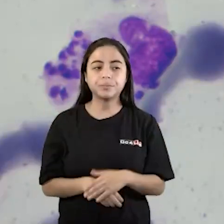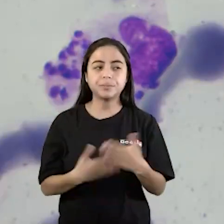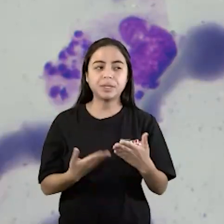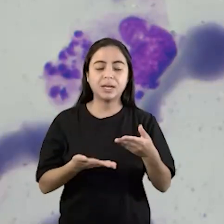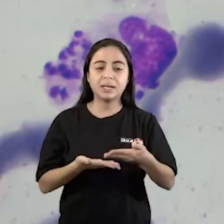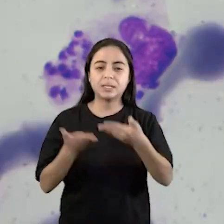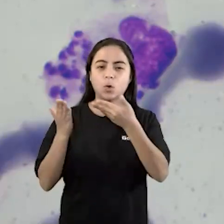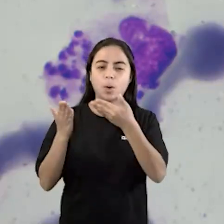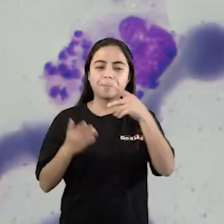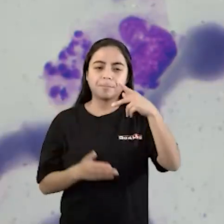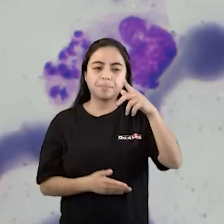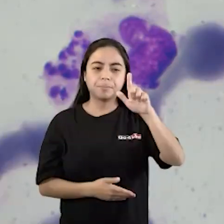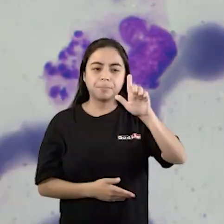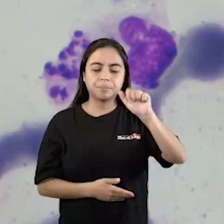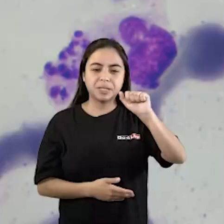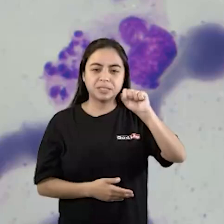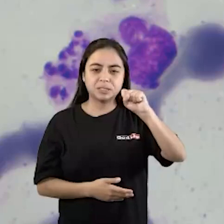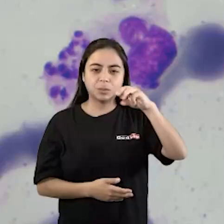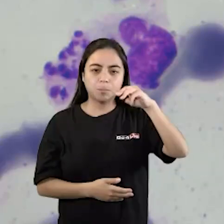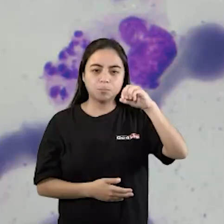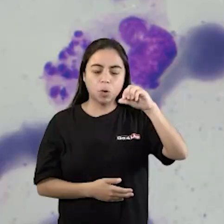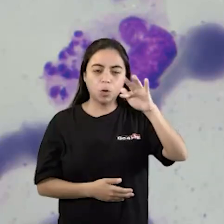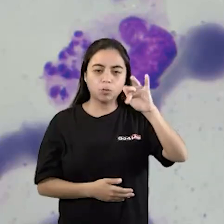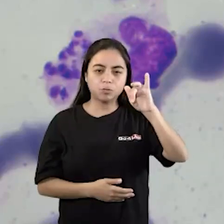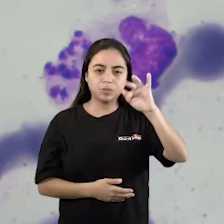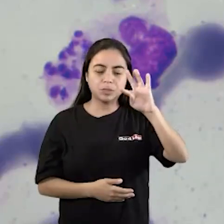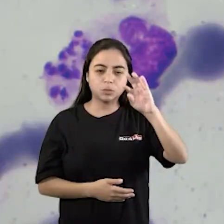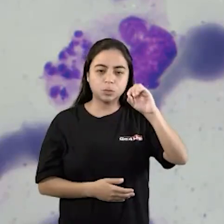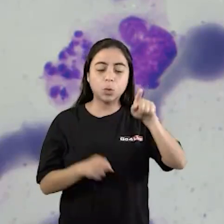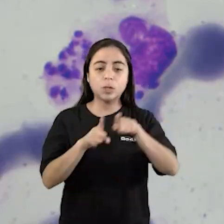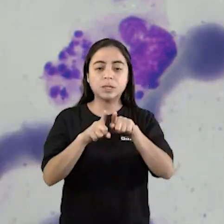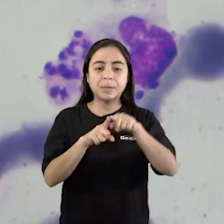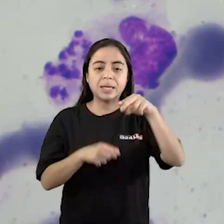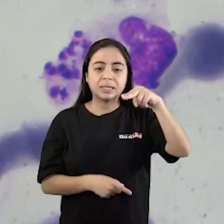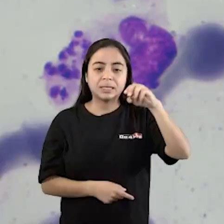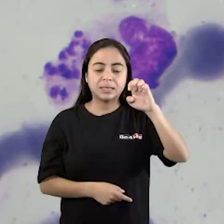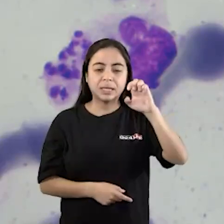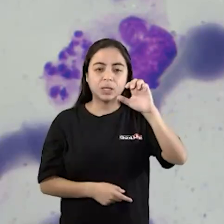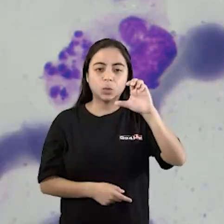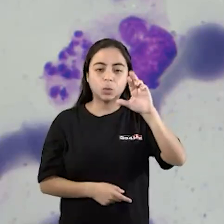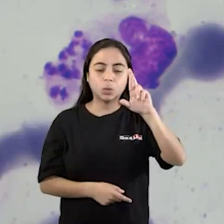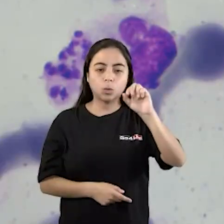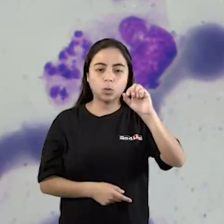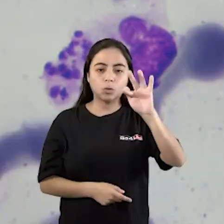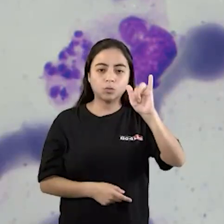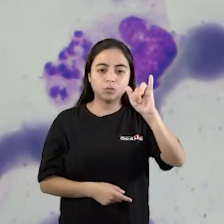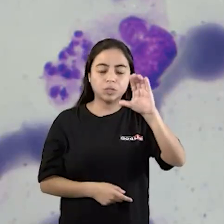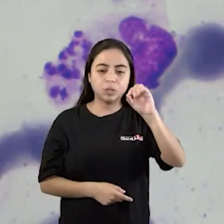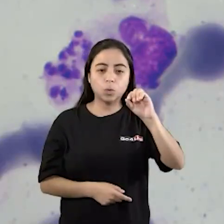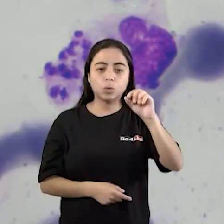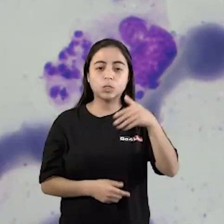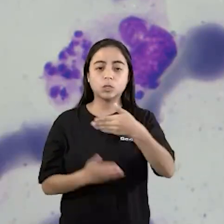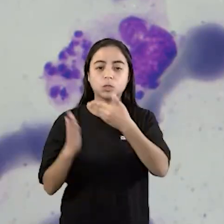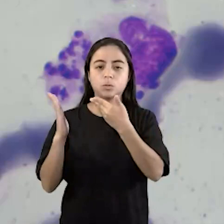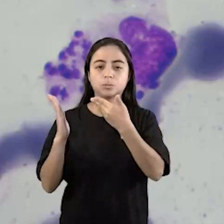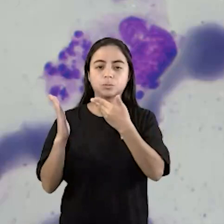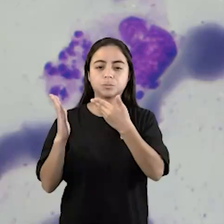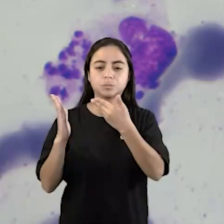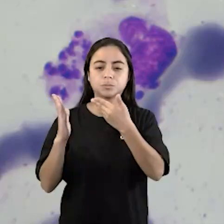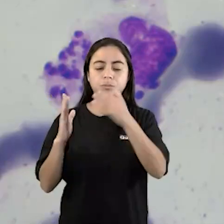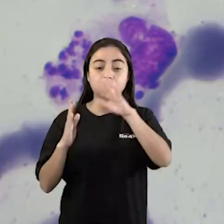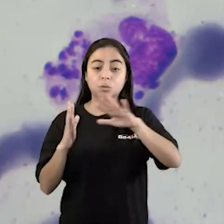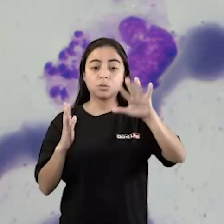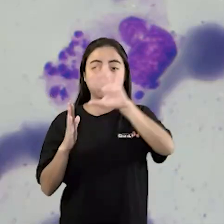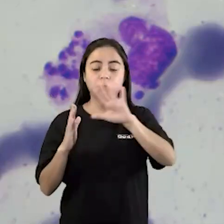um plasmócito, um neutrófilo, outro, ao fundo hemácias e essas estruturas. Vejam, a gente